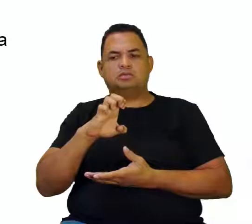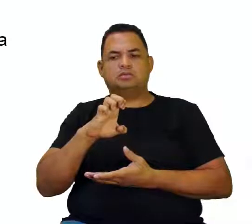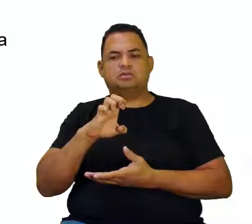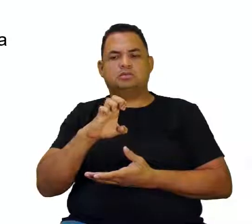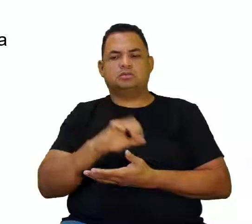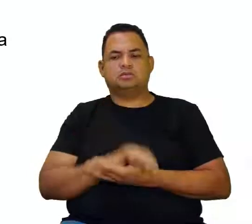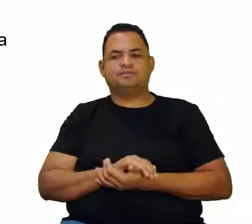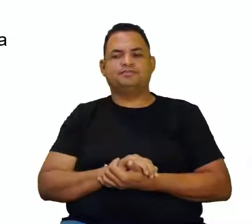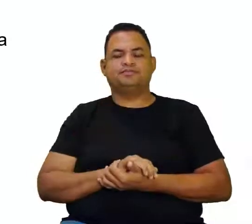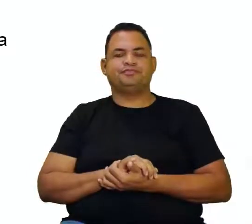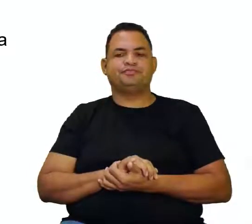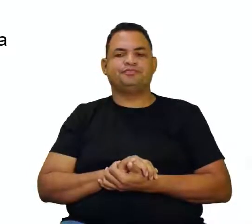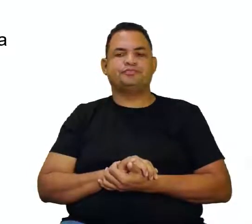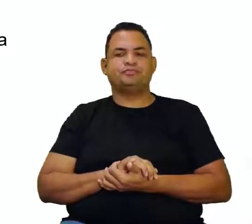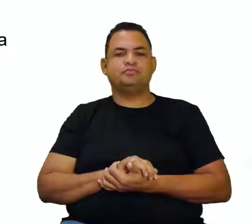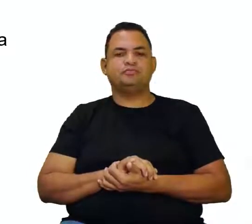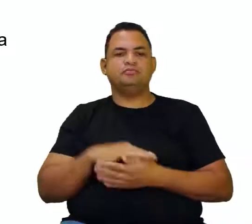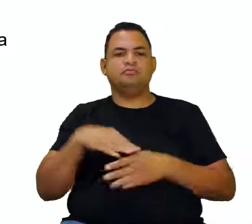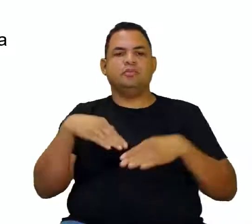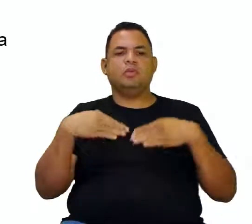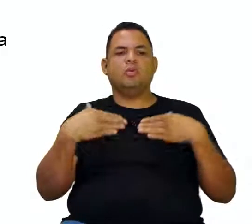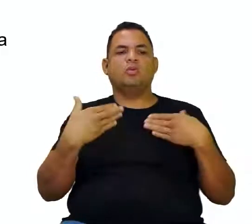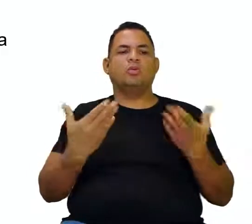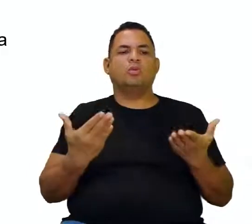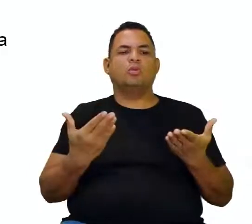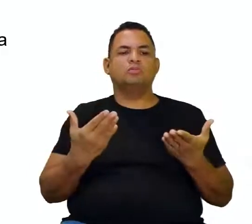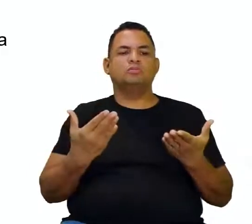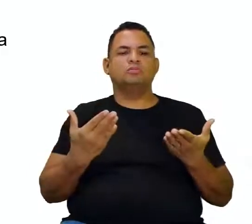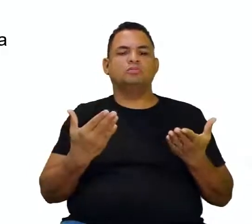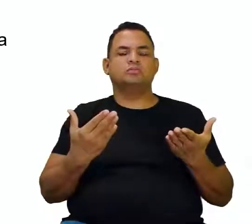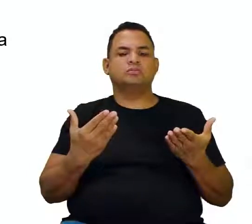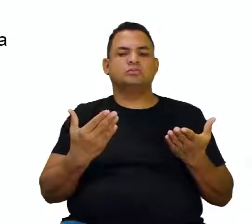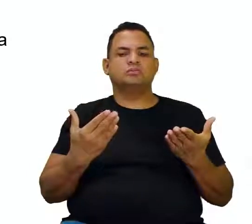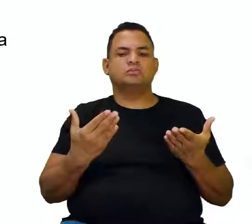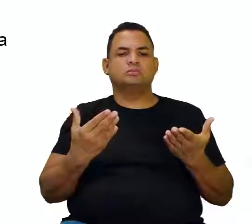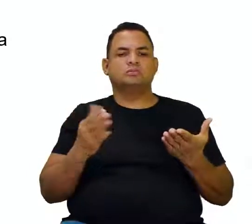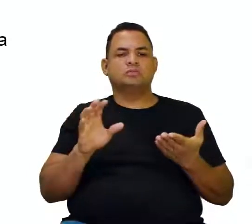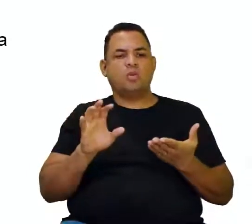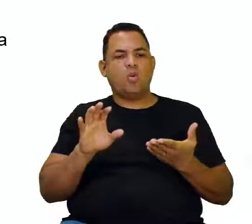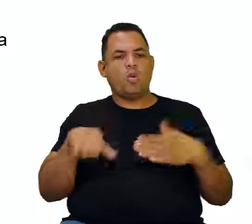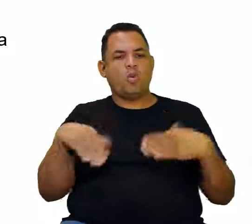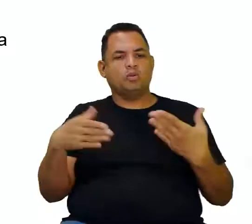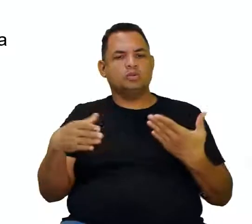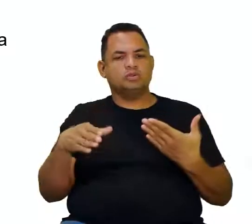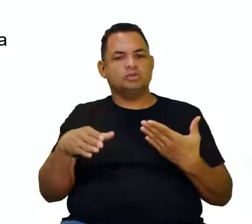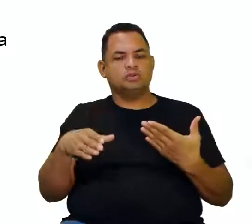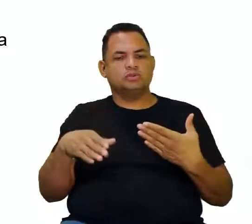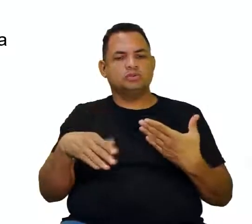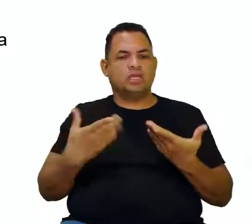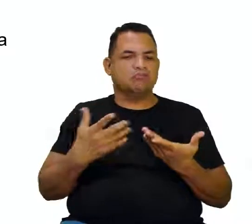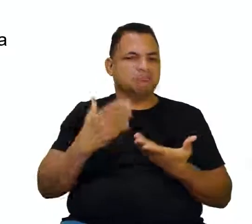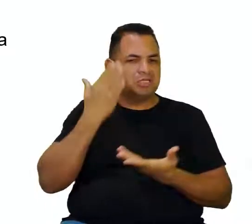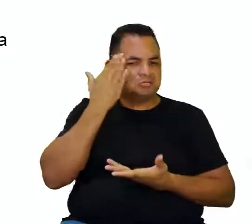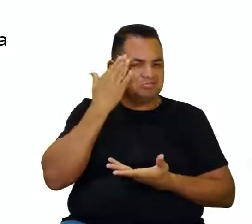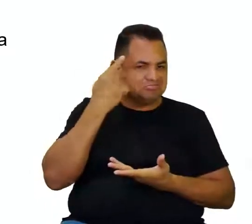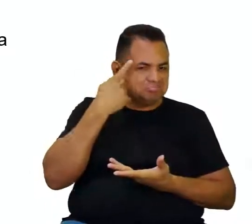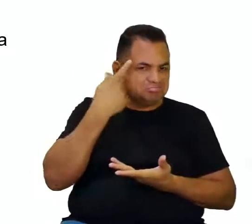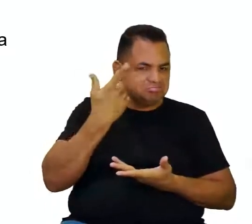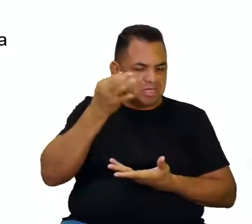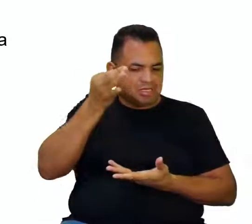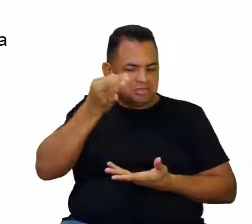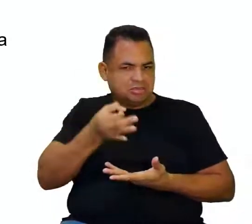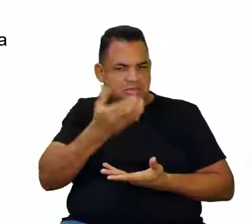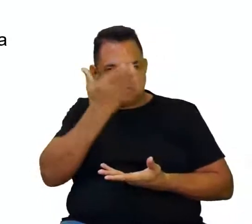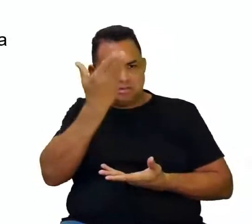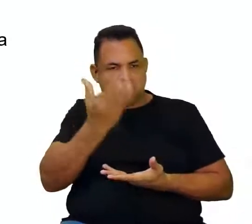3 alternativas, qual delas vocês acham, você chutaria, você tem certeza que